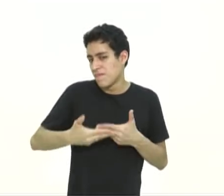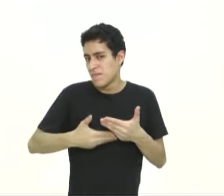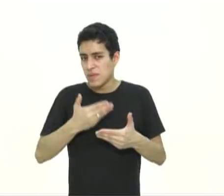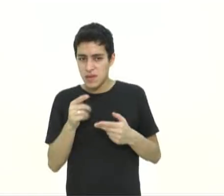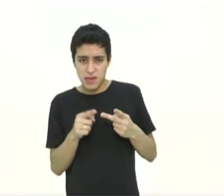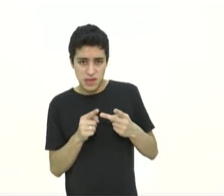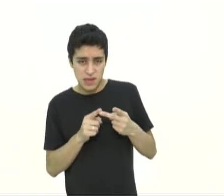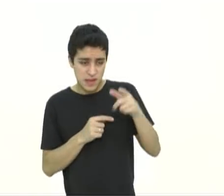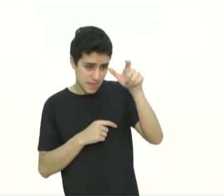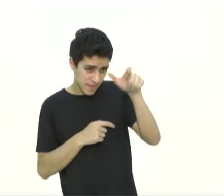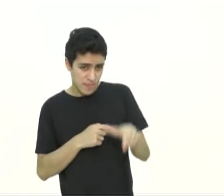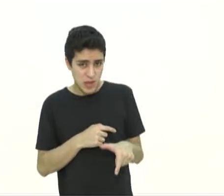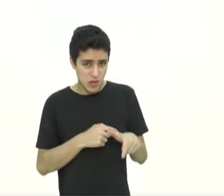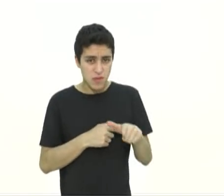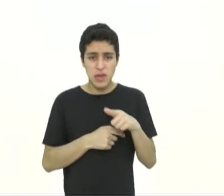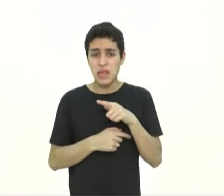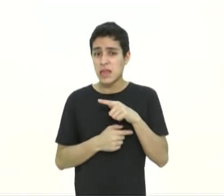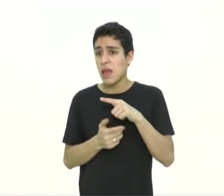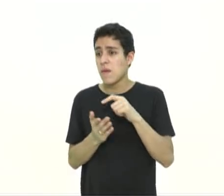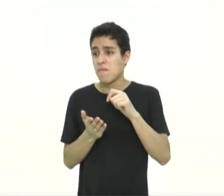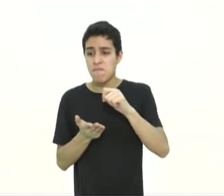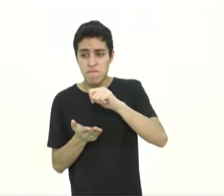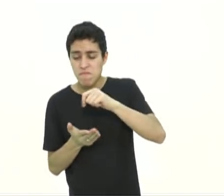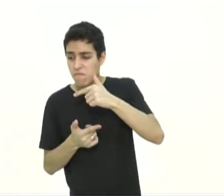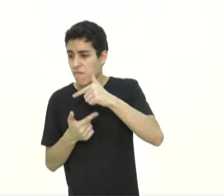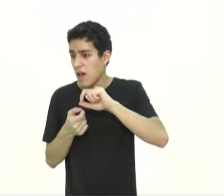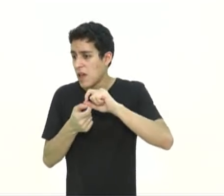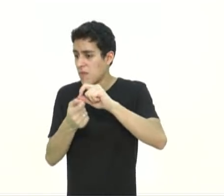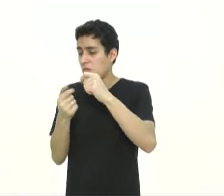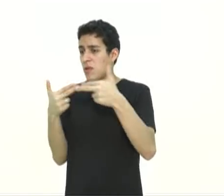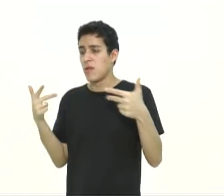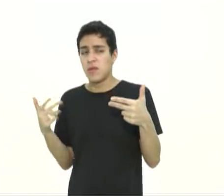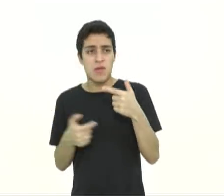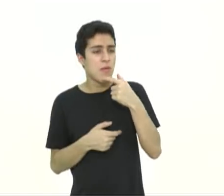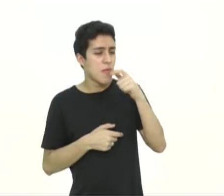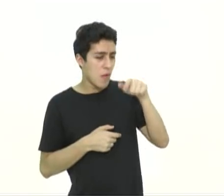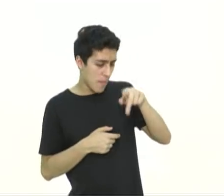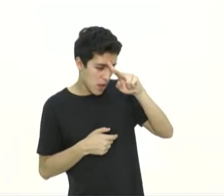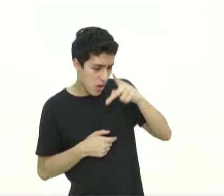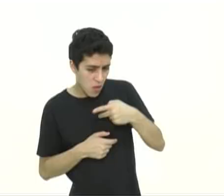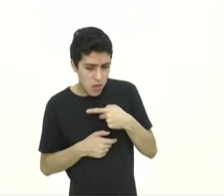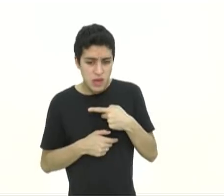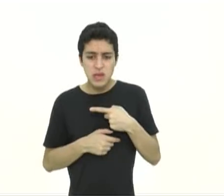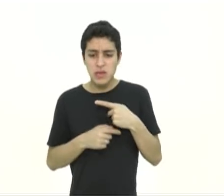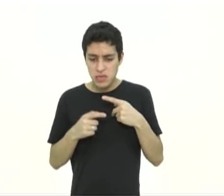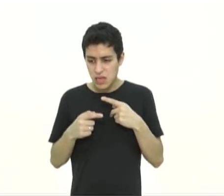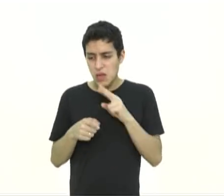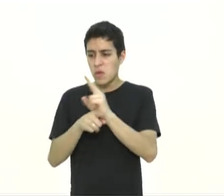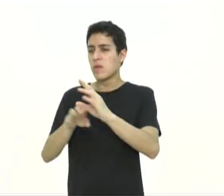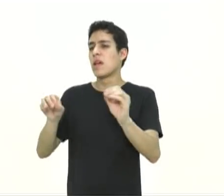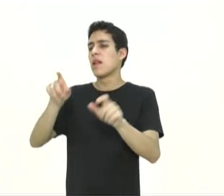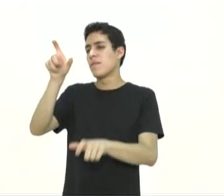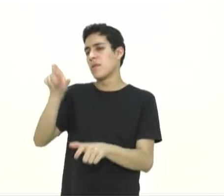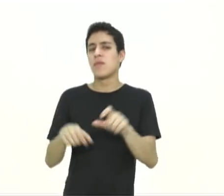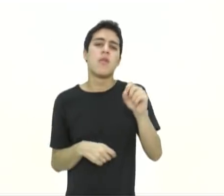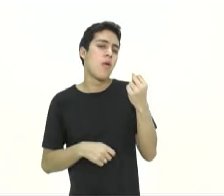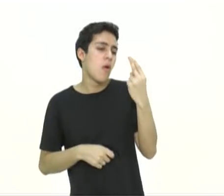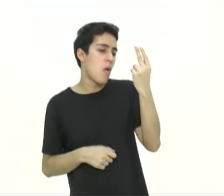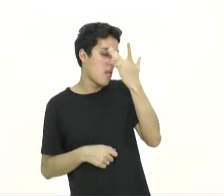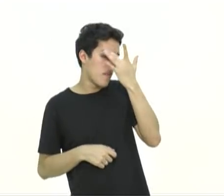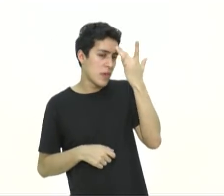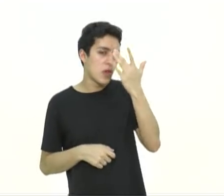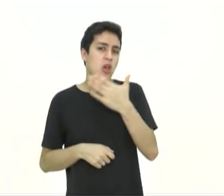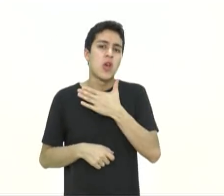Uma pessoa com muitas atividades? Um homem egoísta e carente de cuidados com o próximo ou um homem que gosta